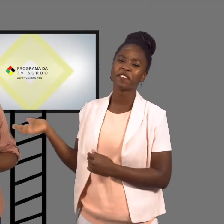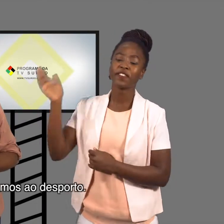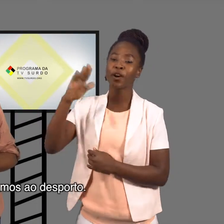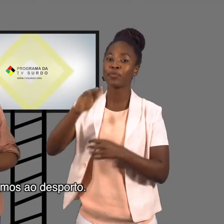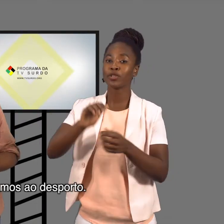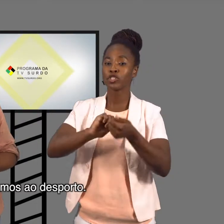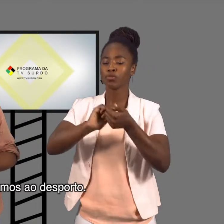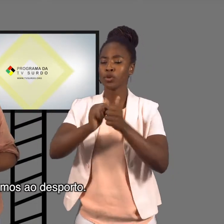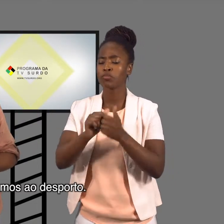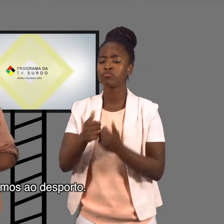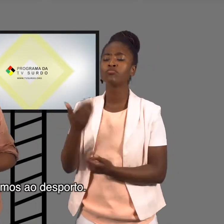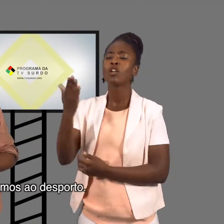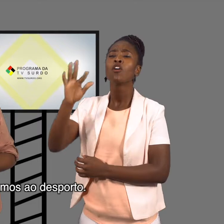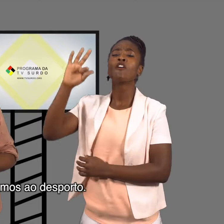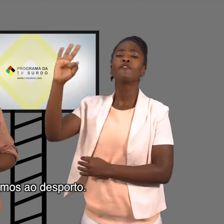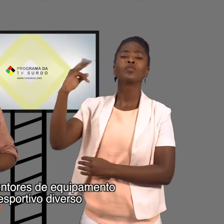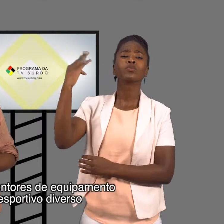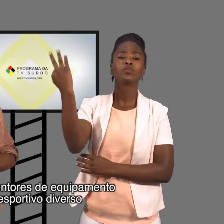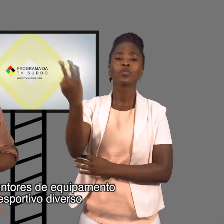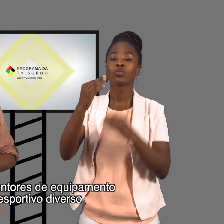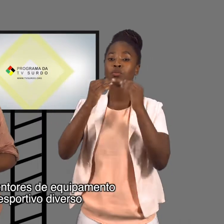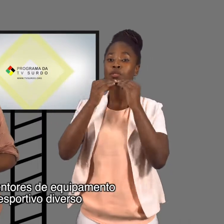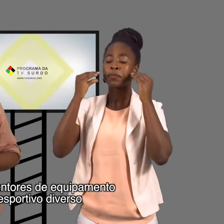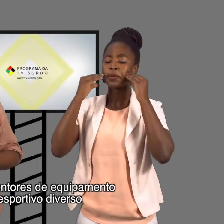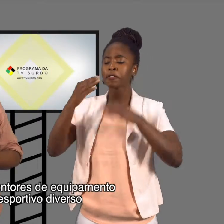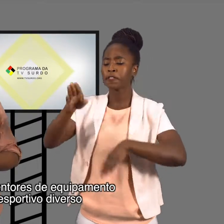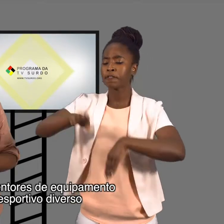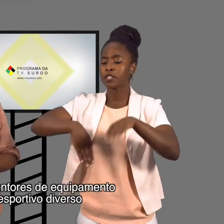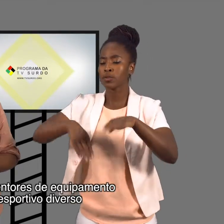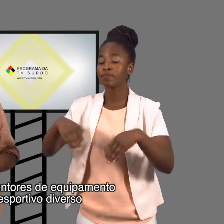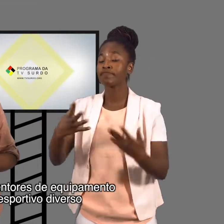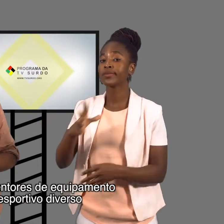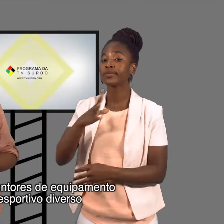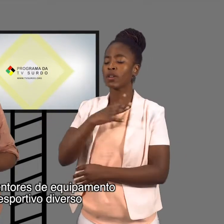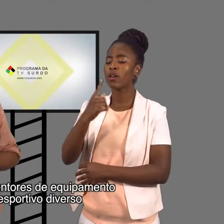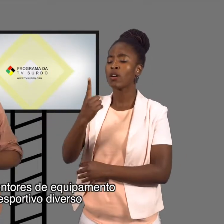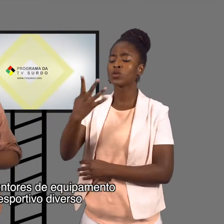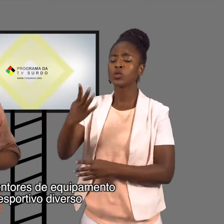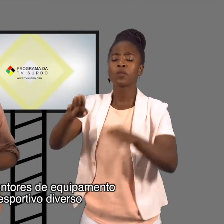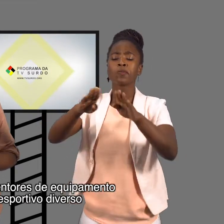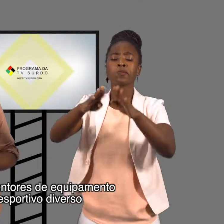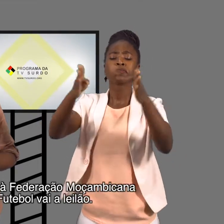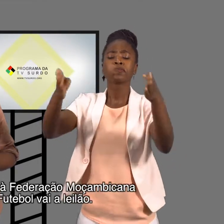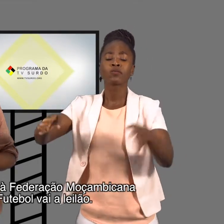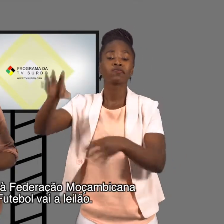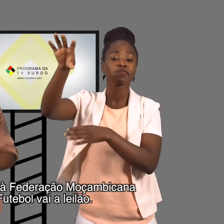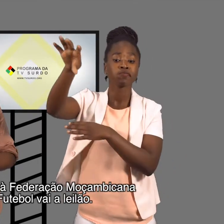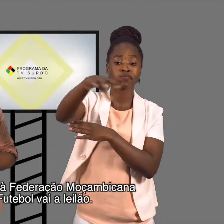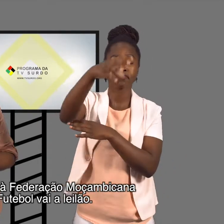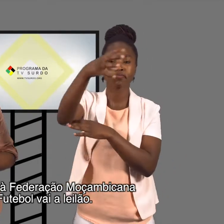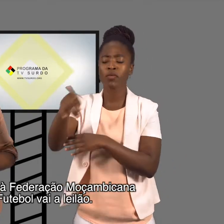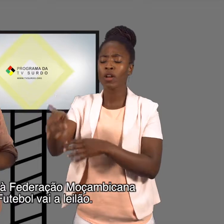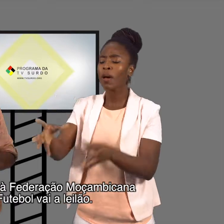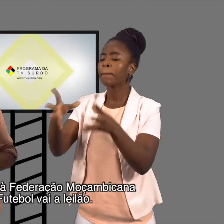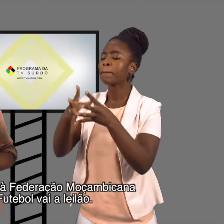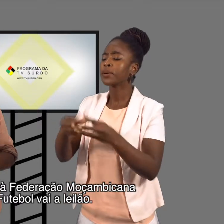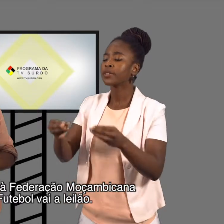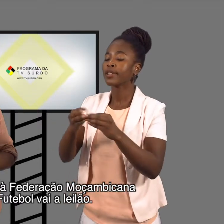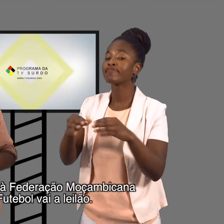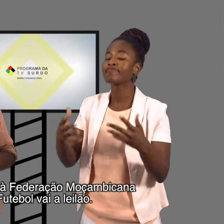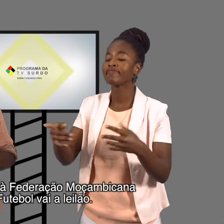Vamos ao desporto. 14 contentores de equipamento desportivo diverso pertencente à Federação